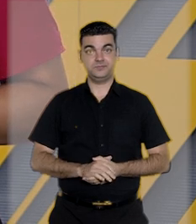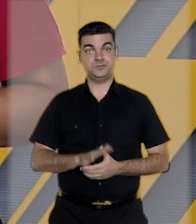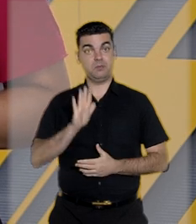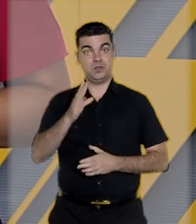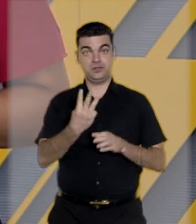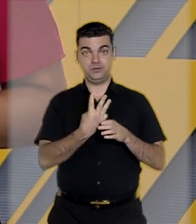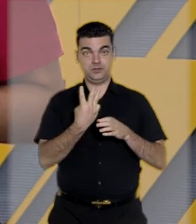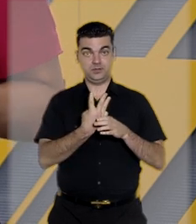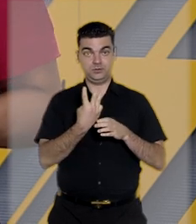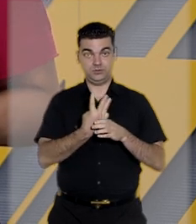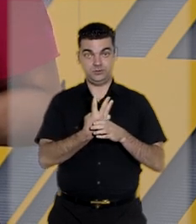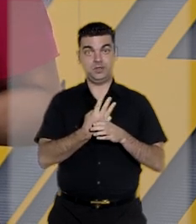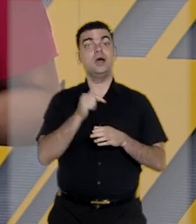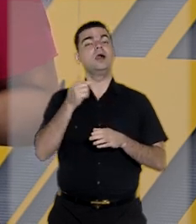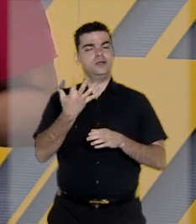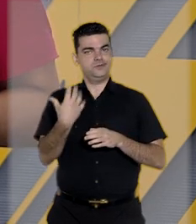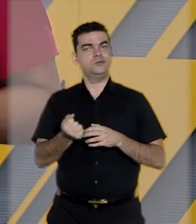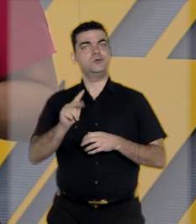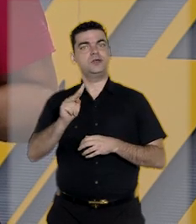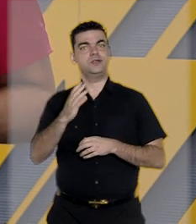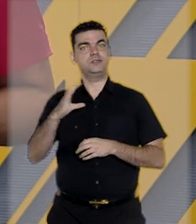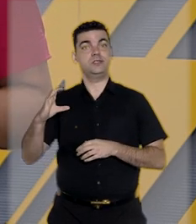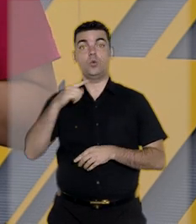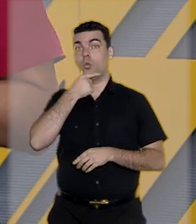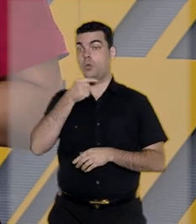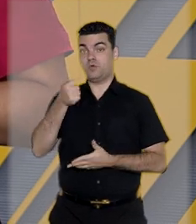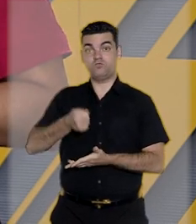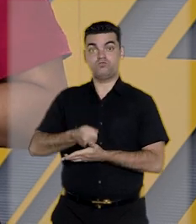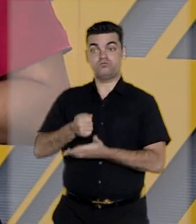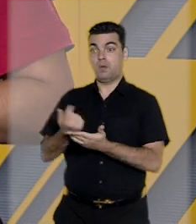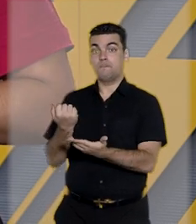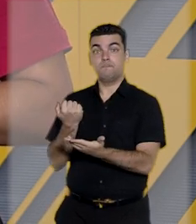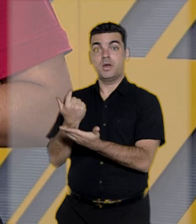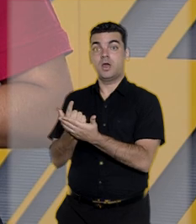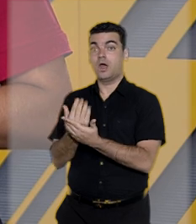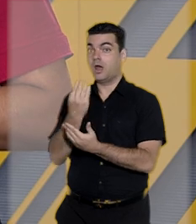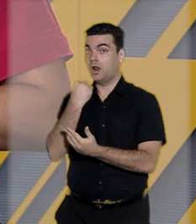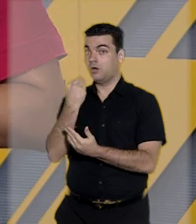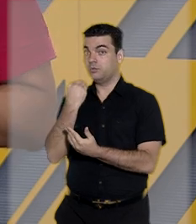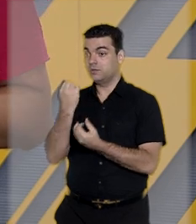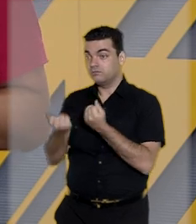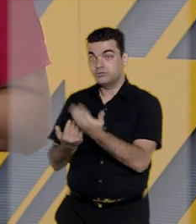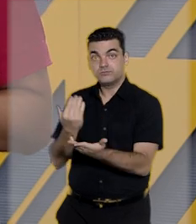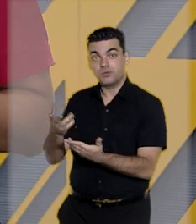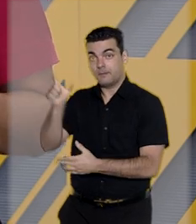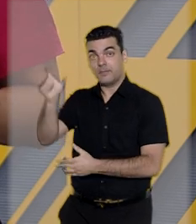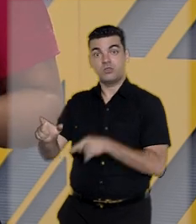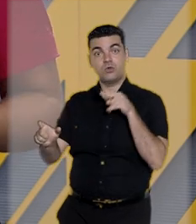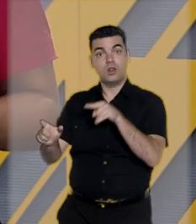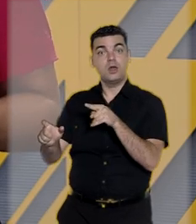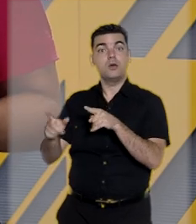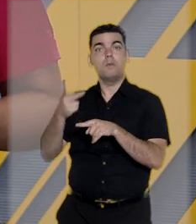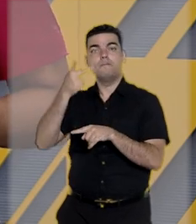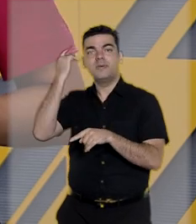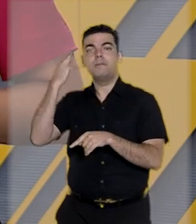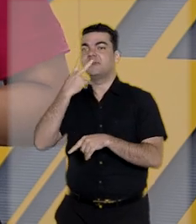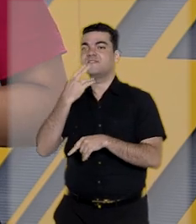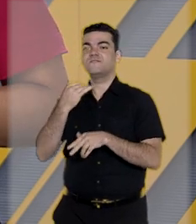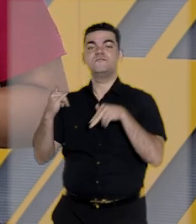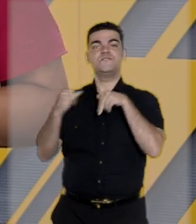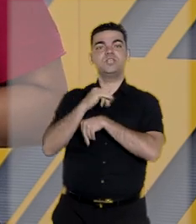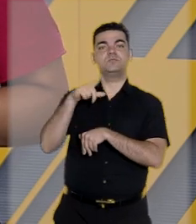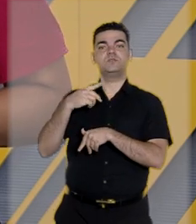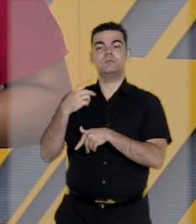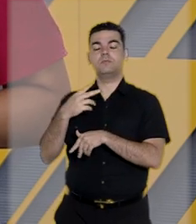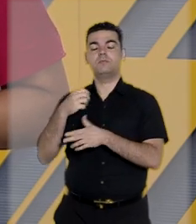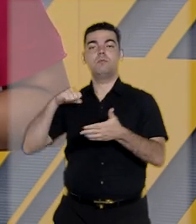Já a terceira turma concedeu habeas corpus para um homem condenado a pagar alimentos de forma provisória aos pais de vítima de